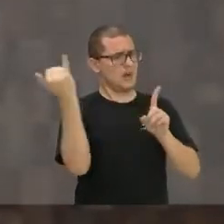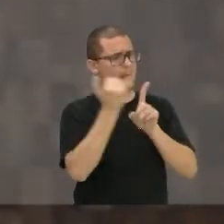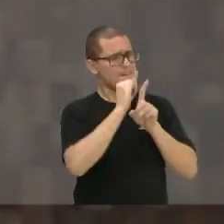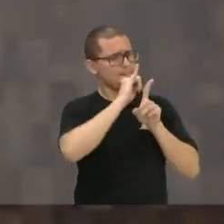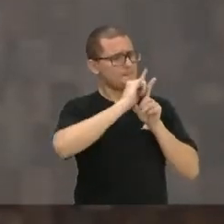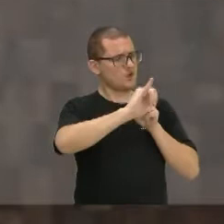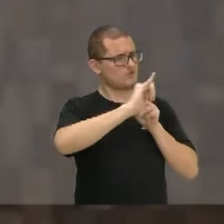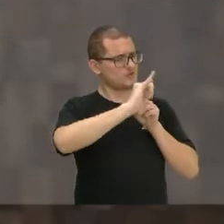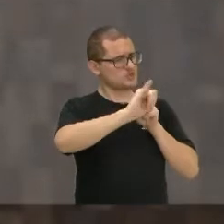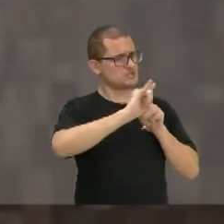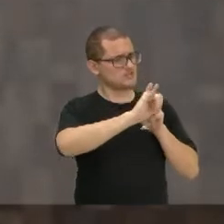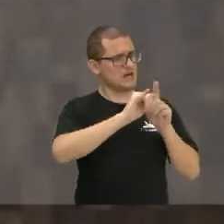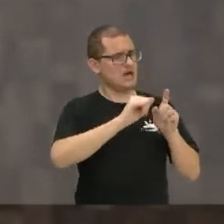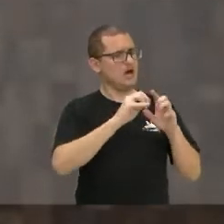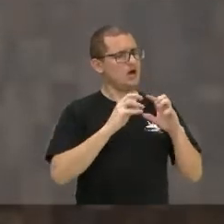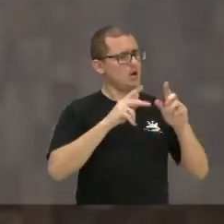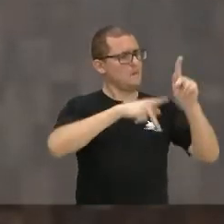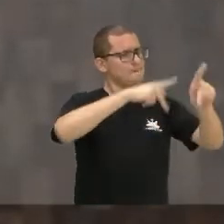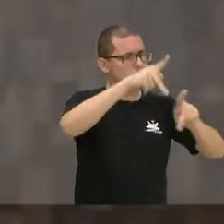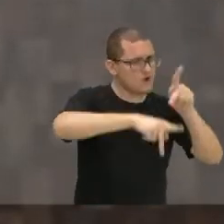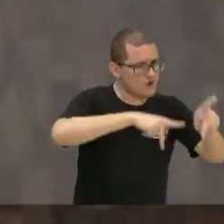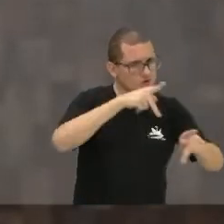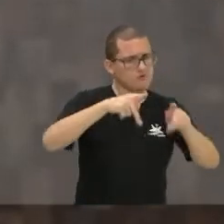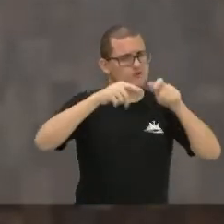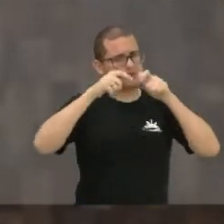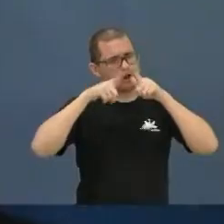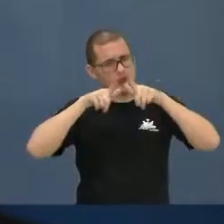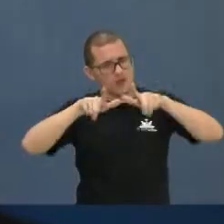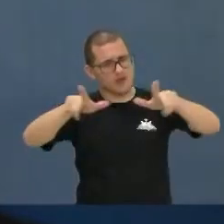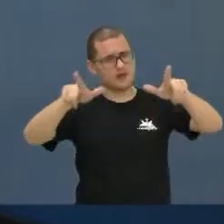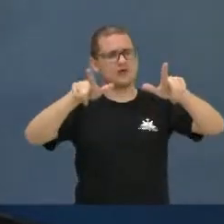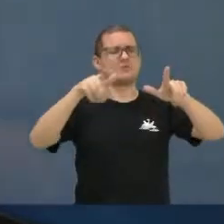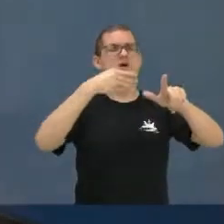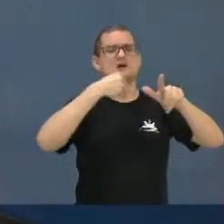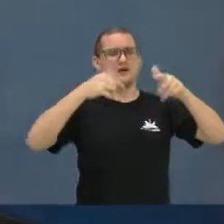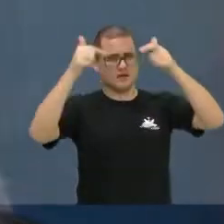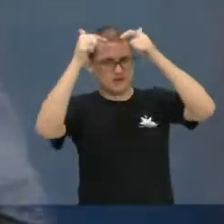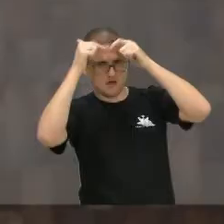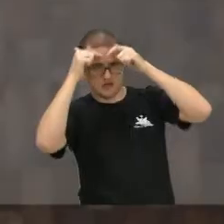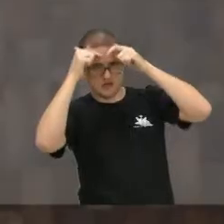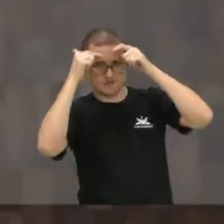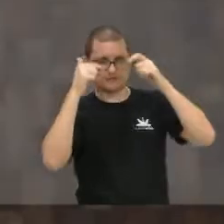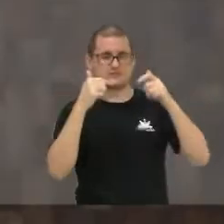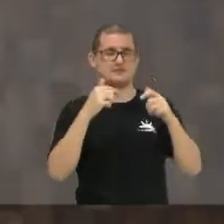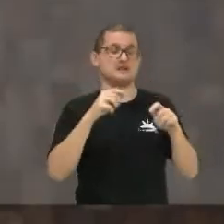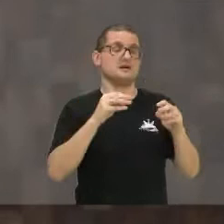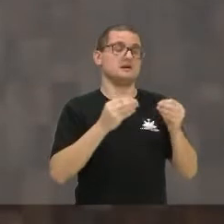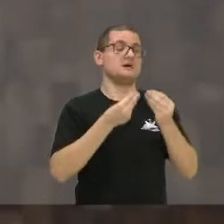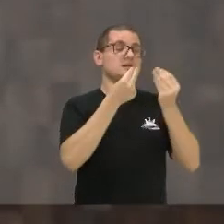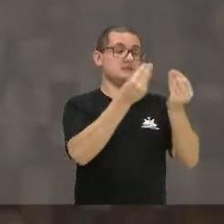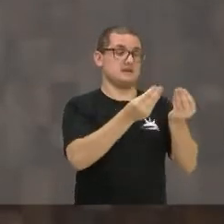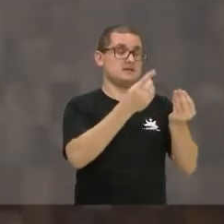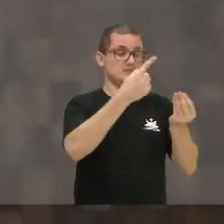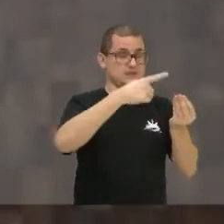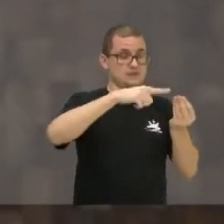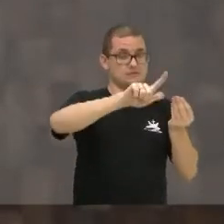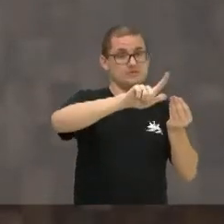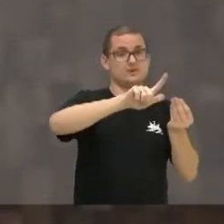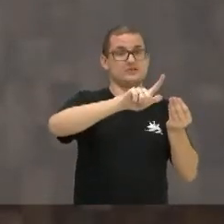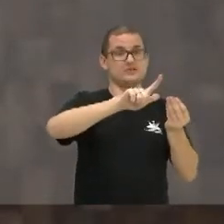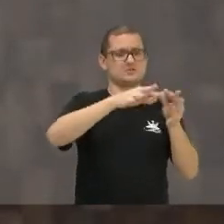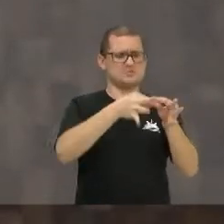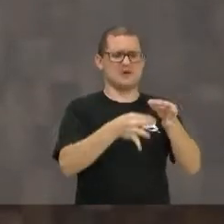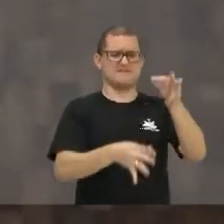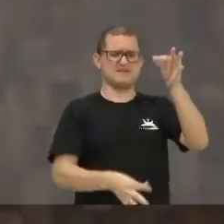é contra muitos povos nações línguas e reis e daí deram-me depois um caniço semelhante